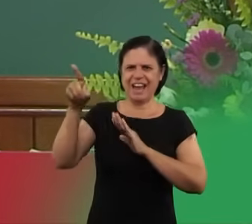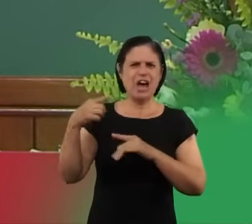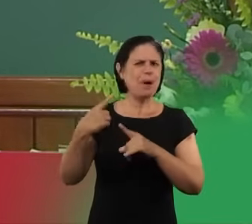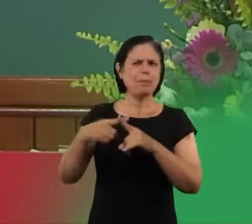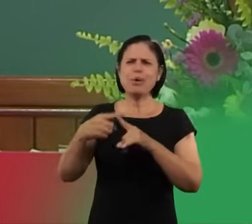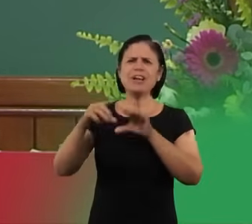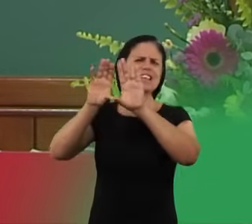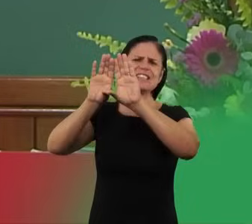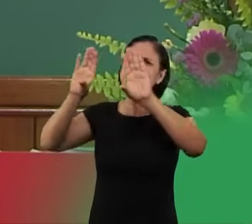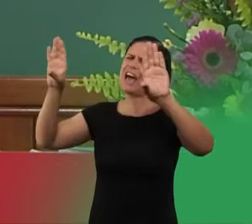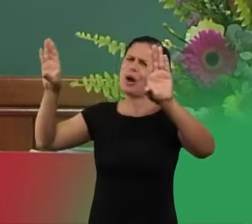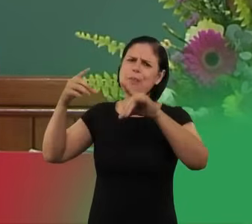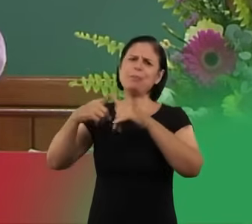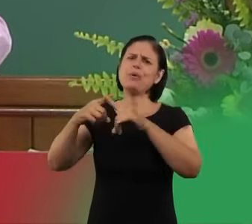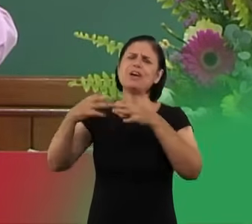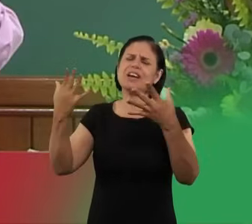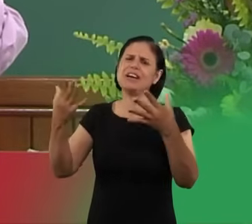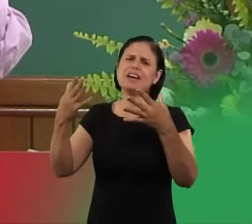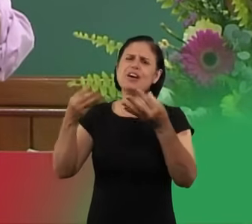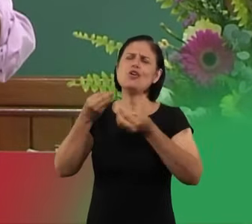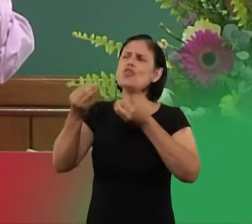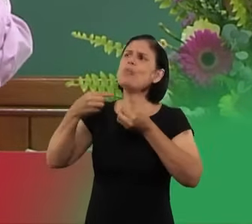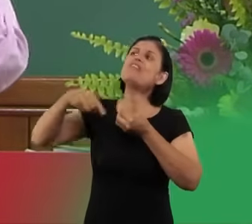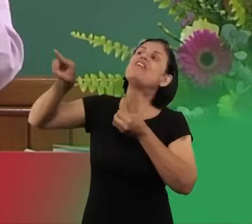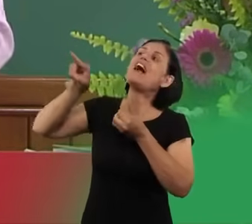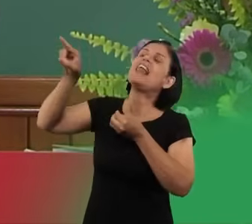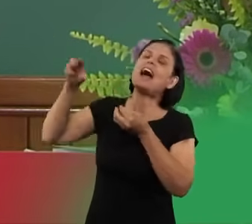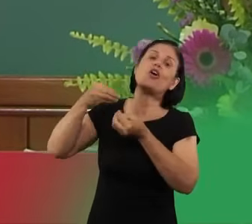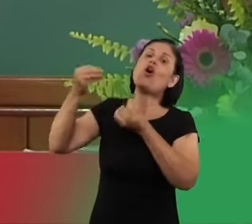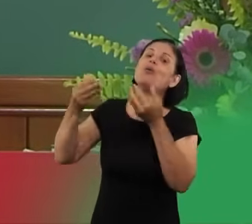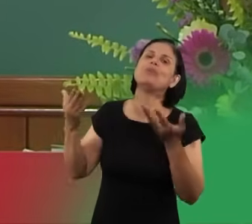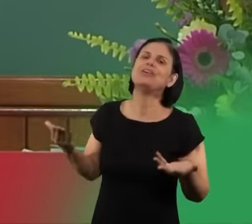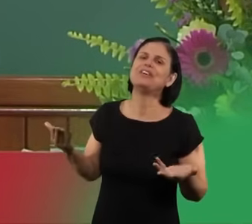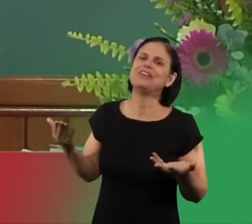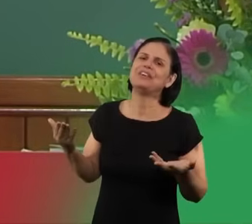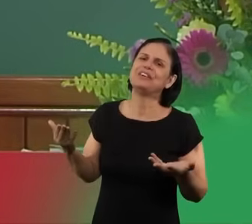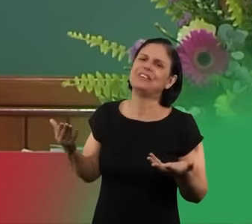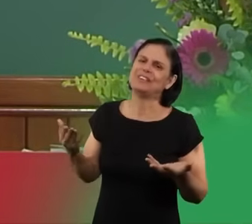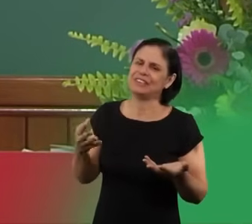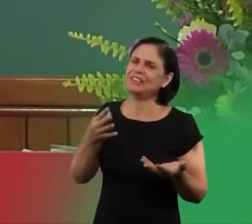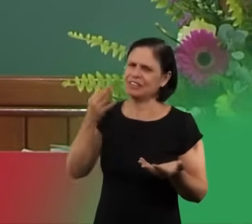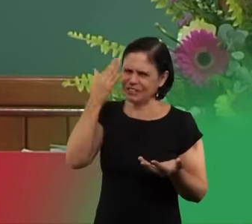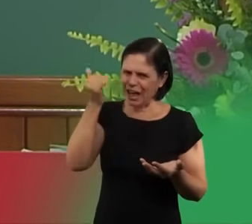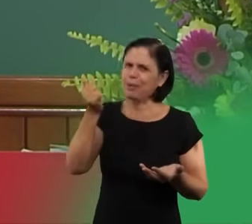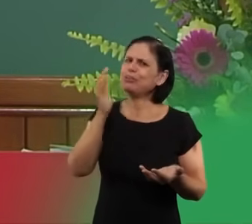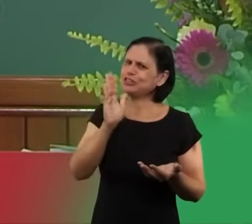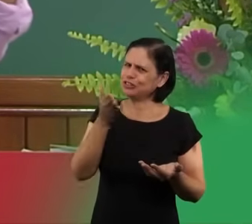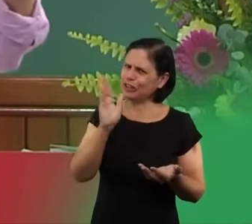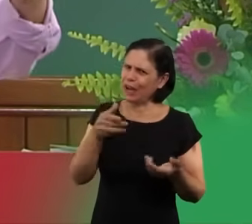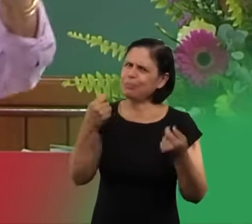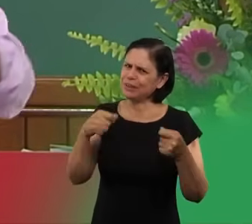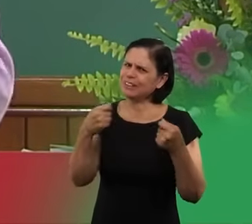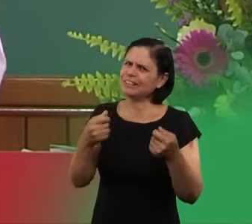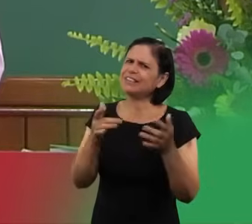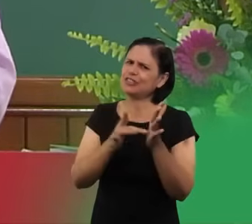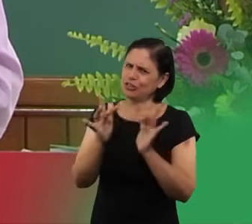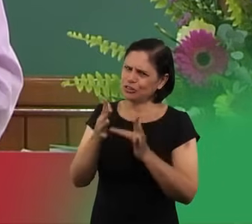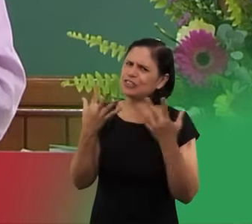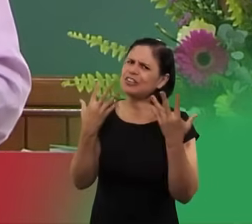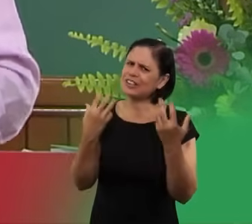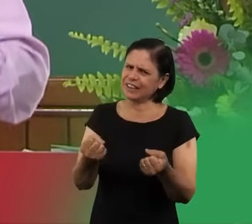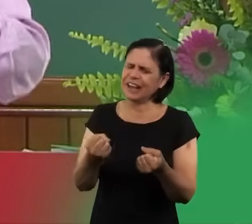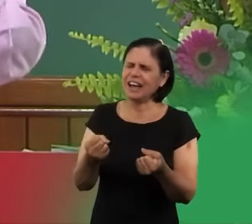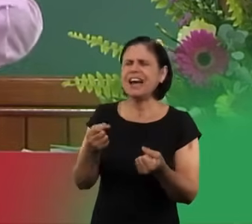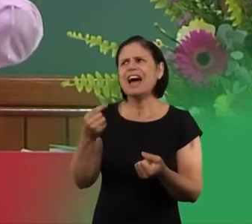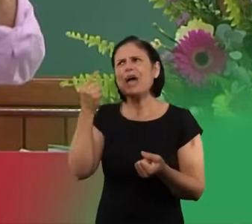aqui descrito. Como é que vai para lá? Através, não é? Nós já conhecemos. Quem é que vai estar lá? Como é a construção? Está tudo escrito